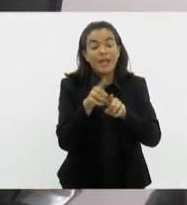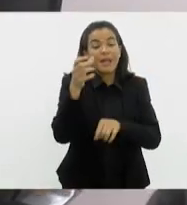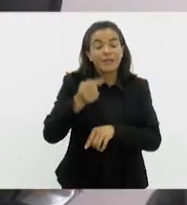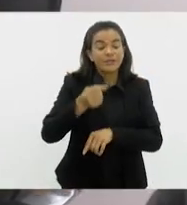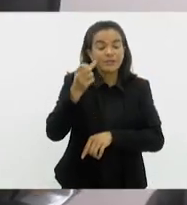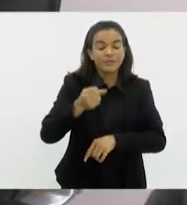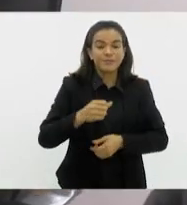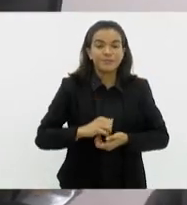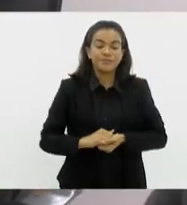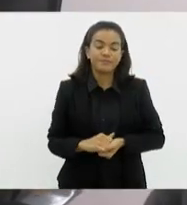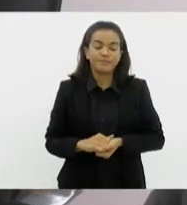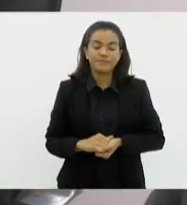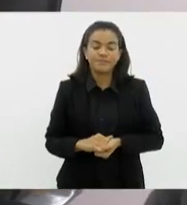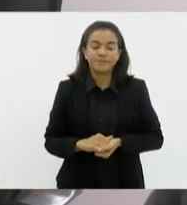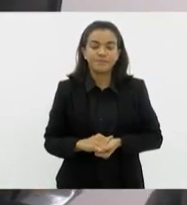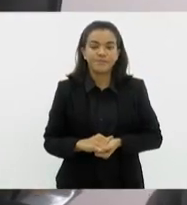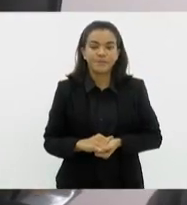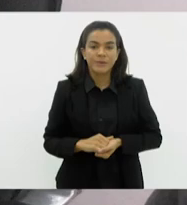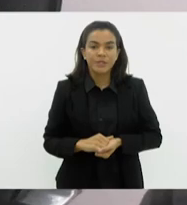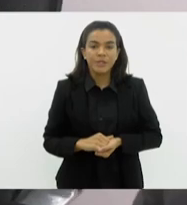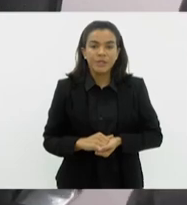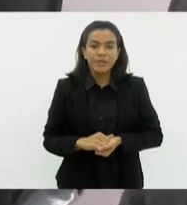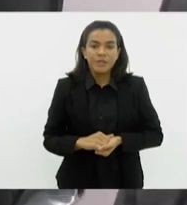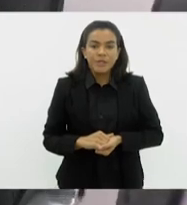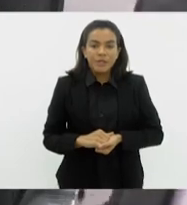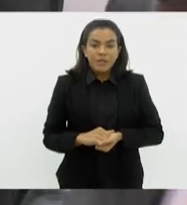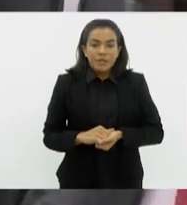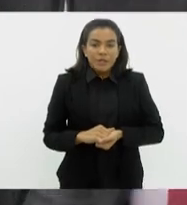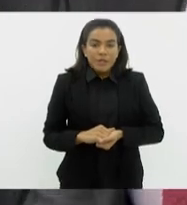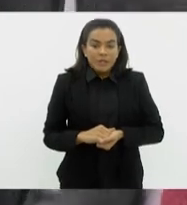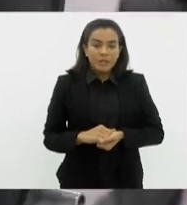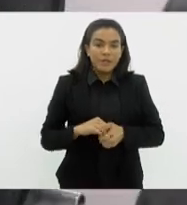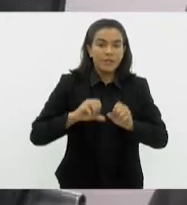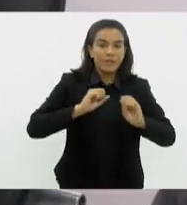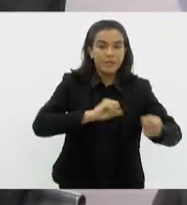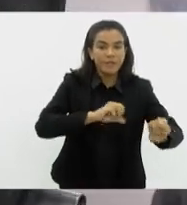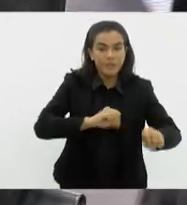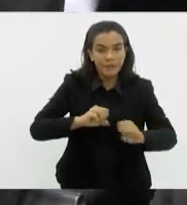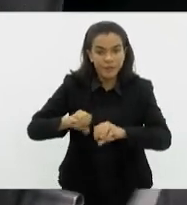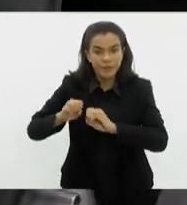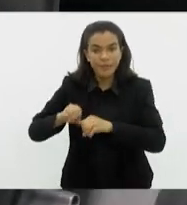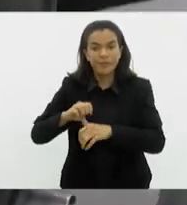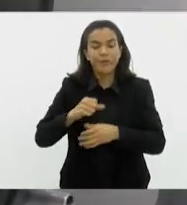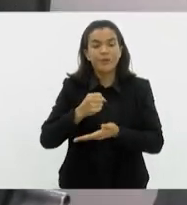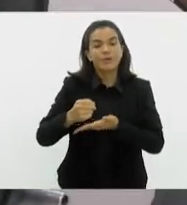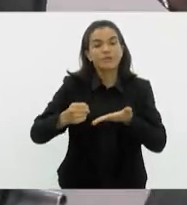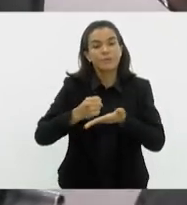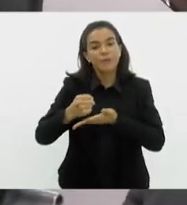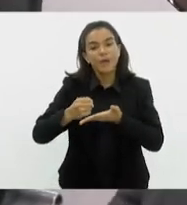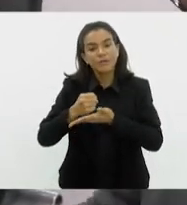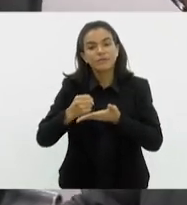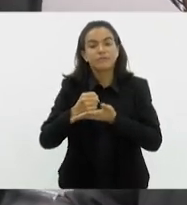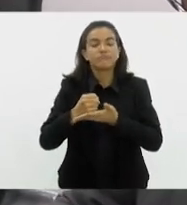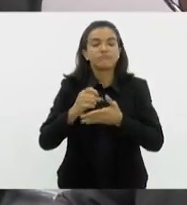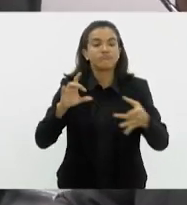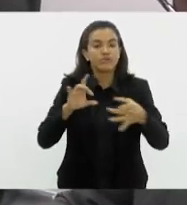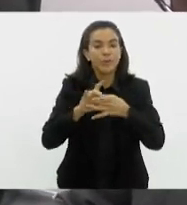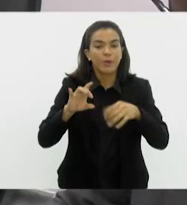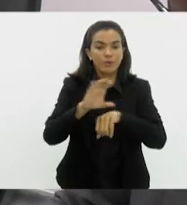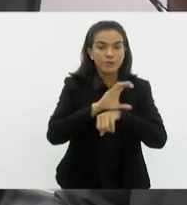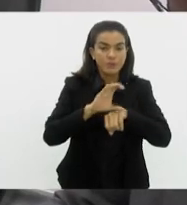território fluminense para estabelecimentos públicos estaduais da educação básica. O parecer é pela constitucionalidade em